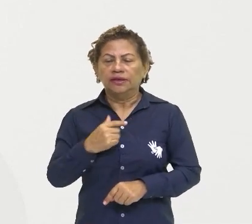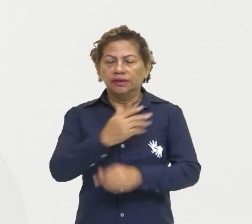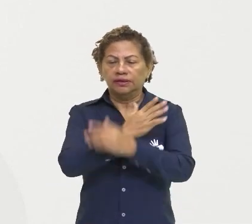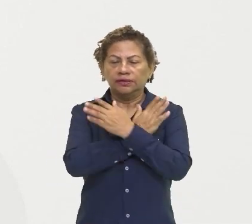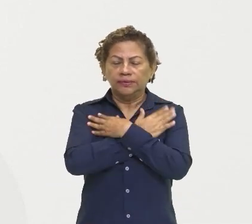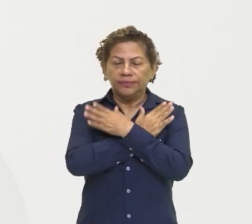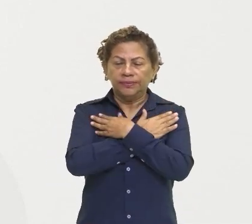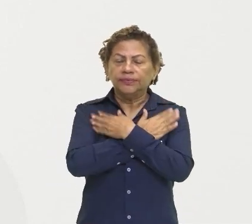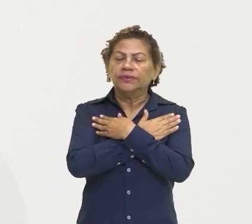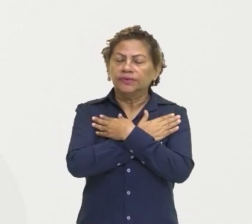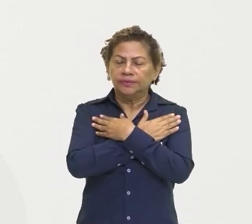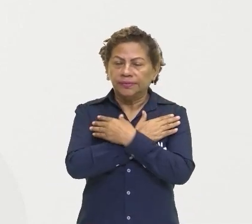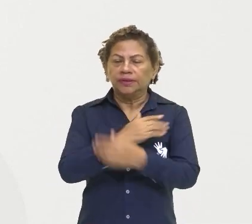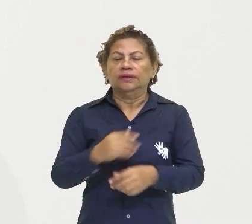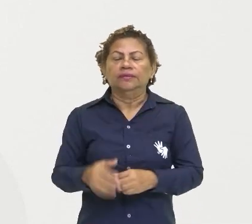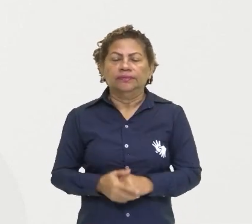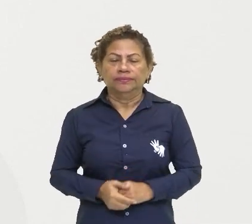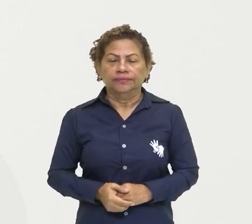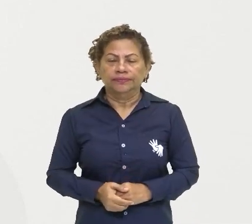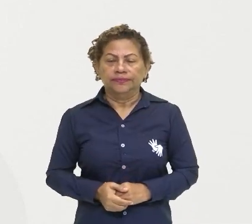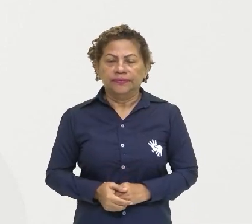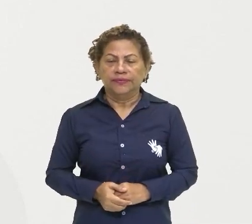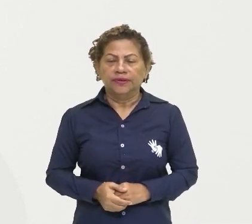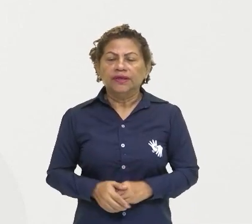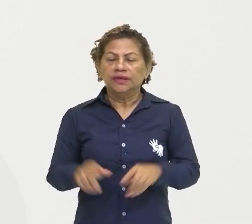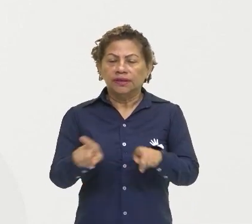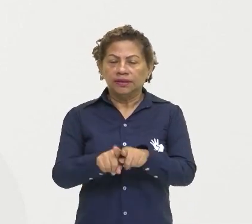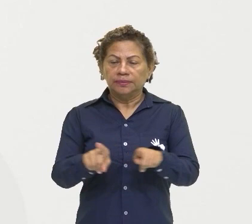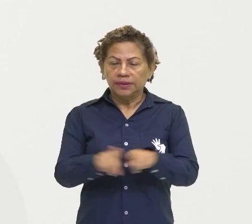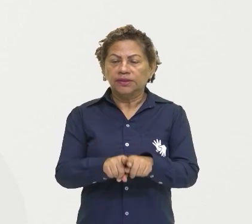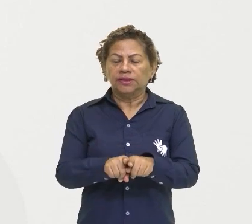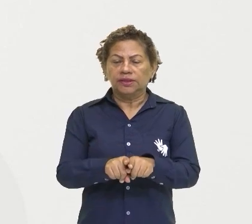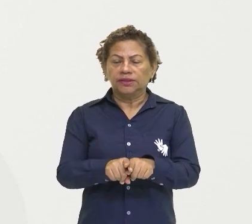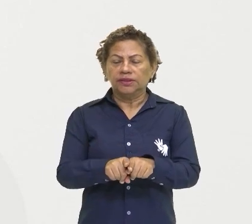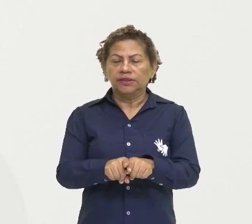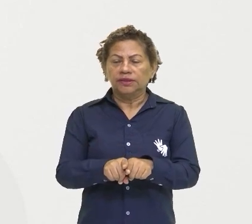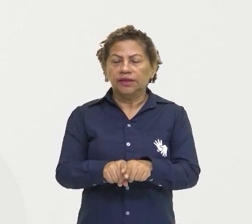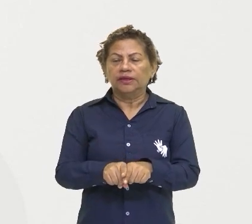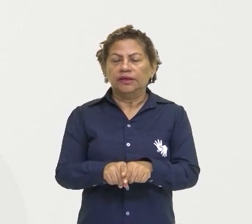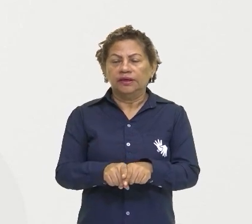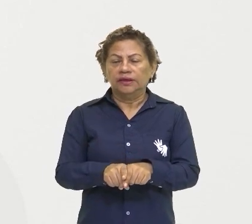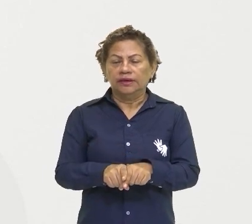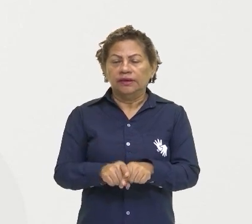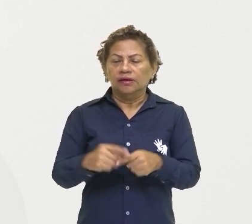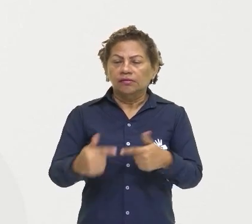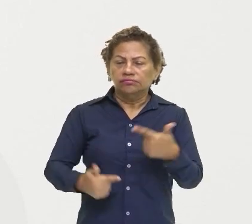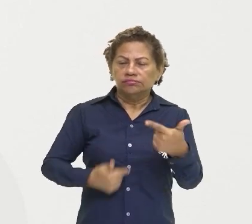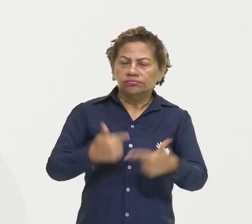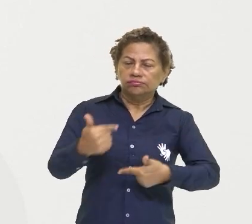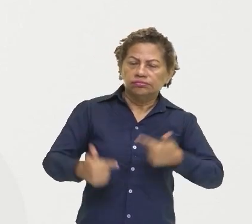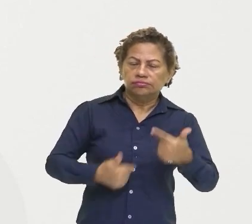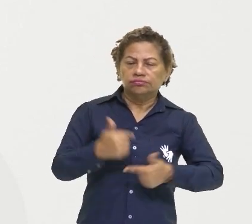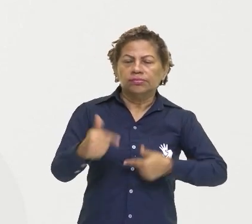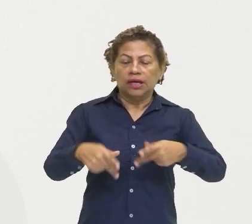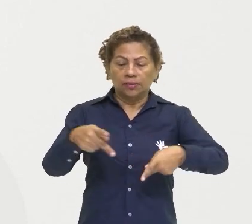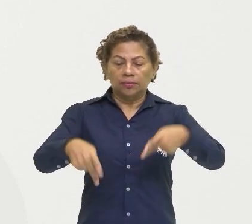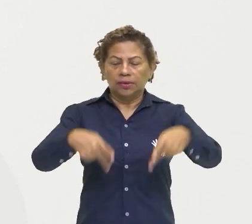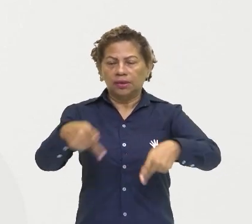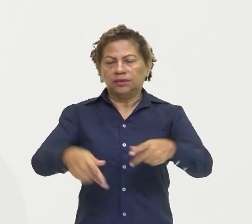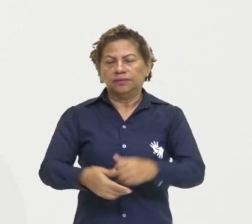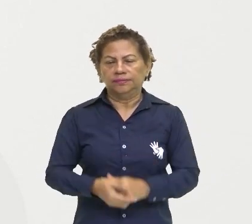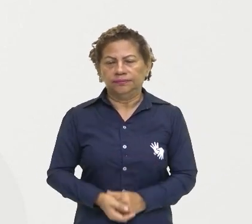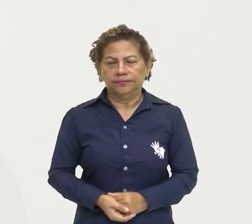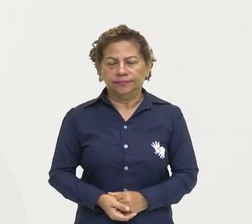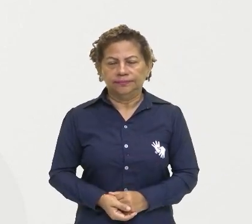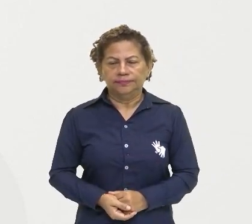pode usar como indicador socioeconômico, e a gente tem a oferta de serviço público à população. Destaco para vocês o